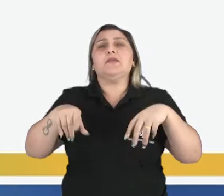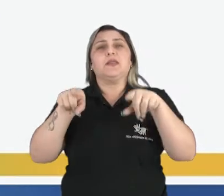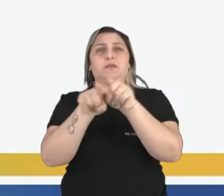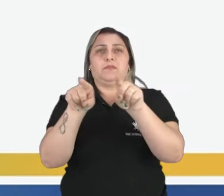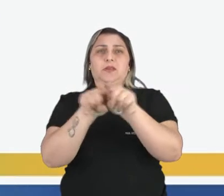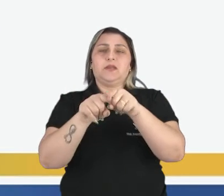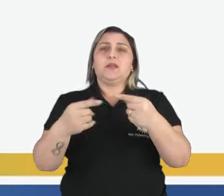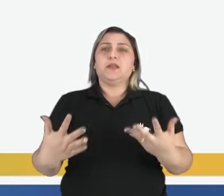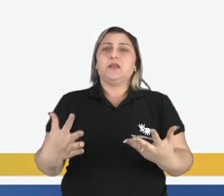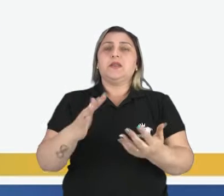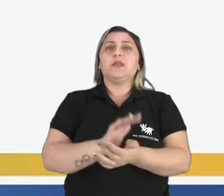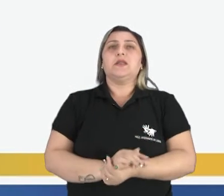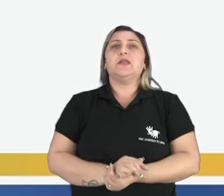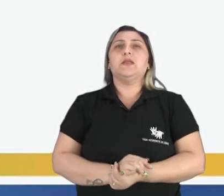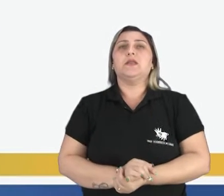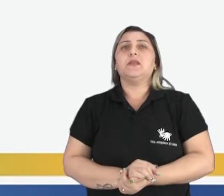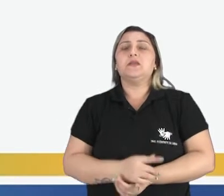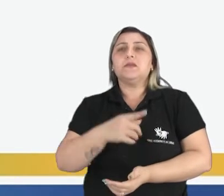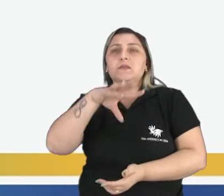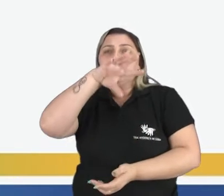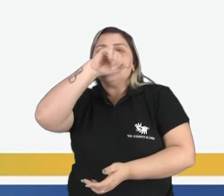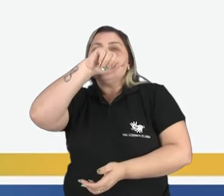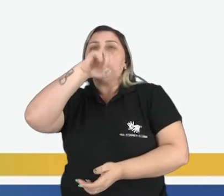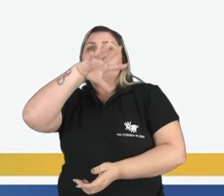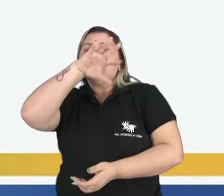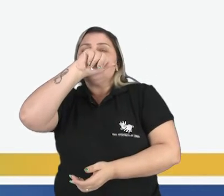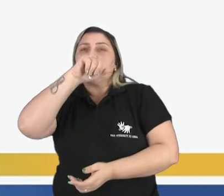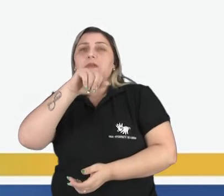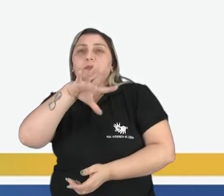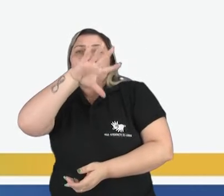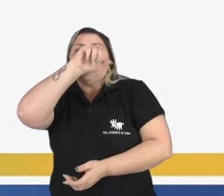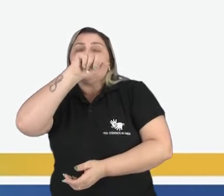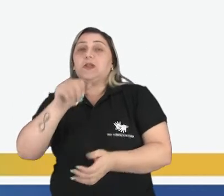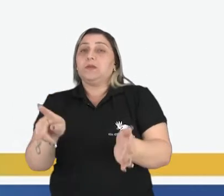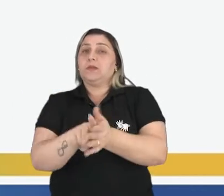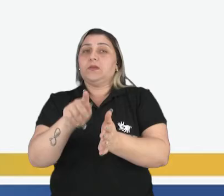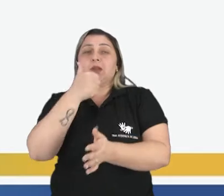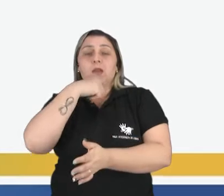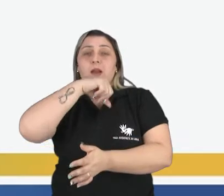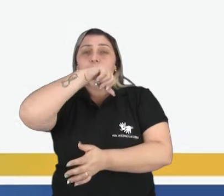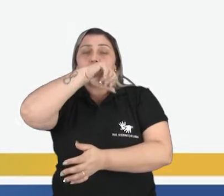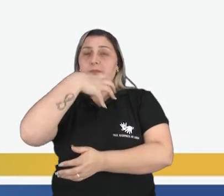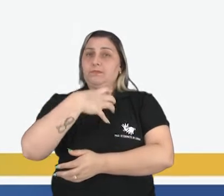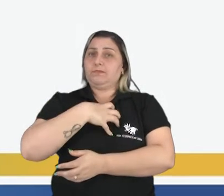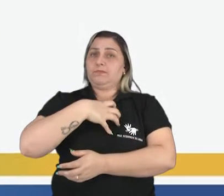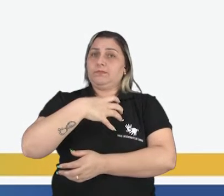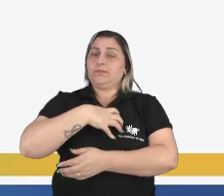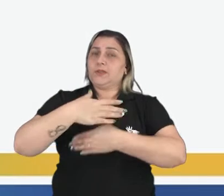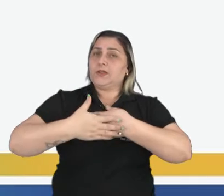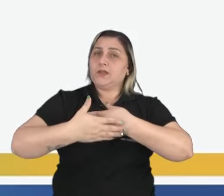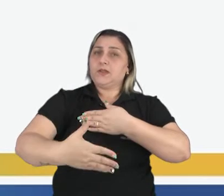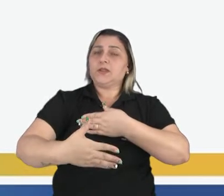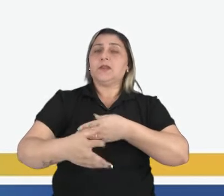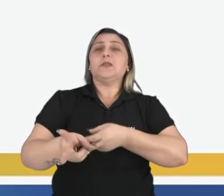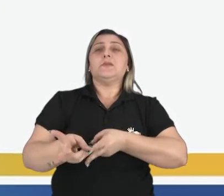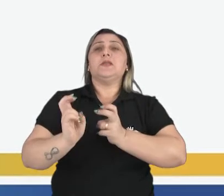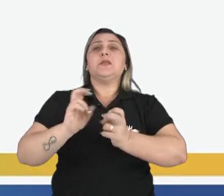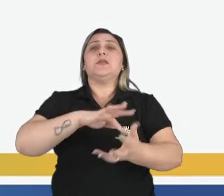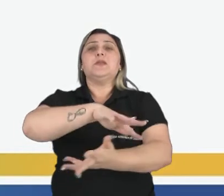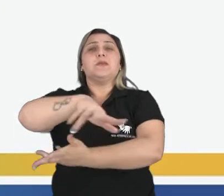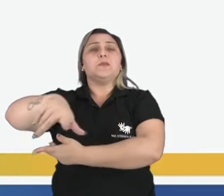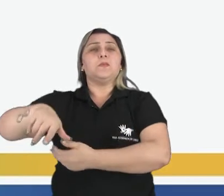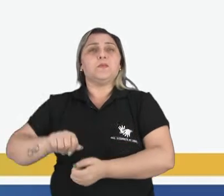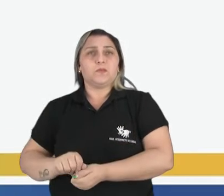Então, o olfato um pouco mais aguçado para sentir o cheiro da mãe. Então, a partir dessas percepções de